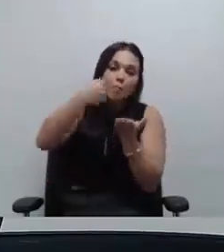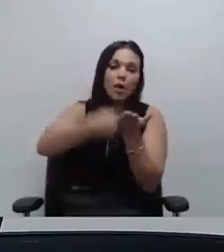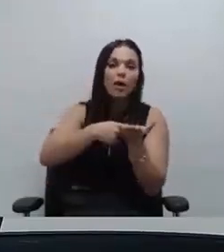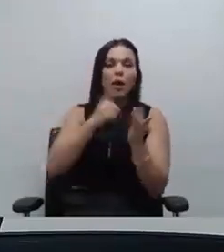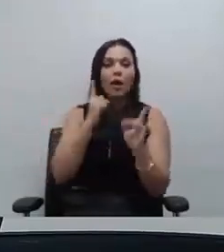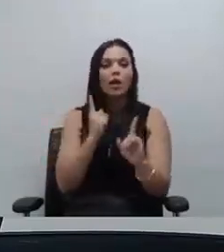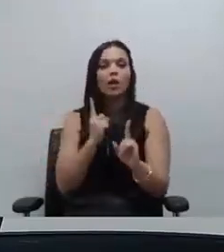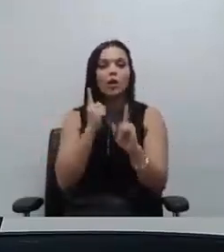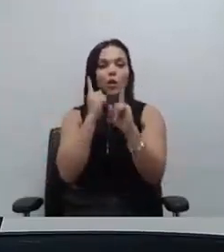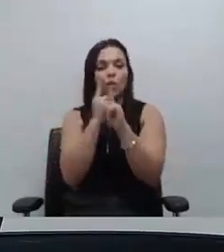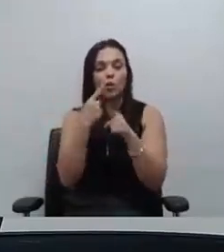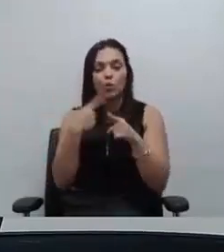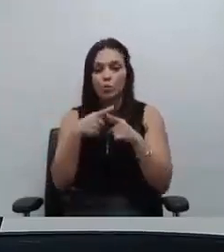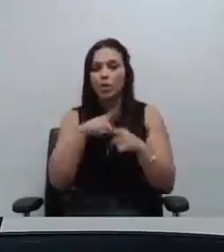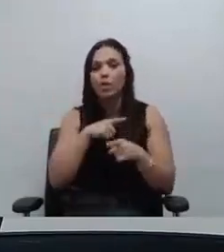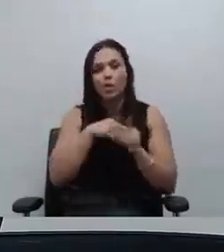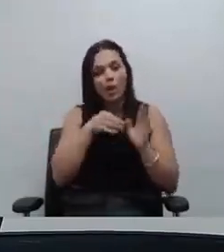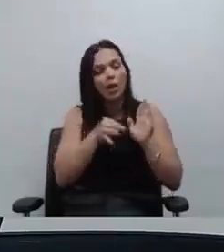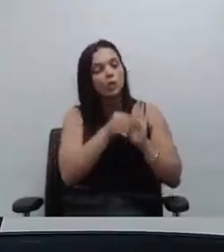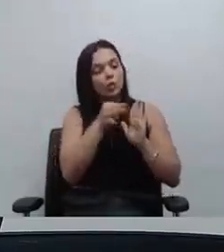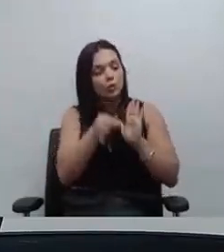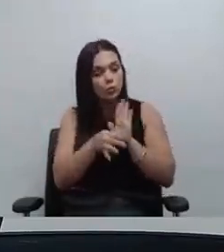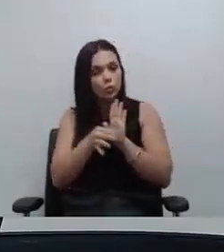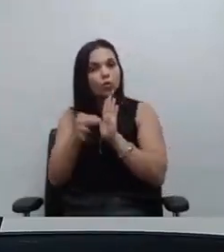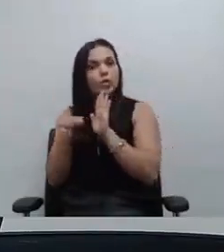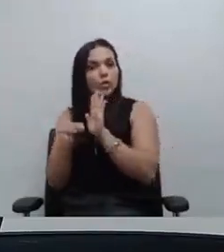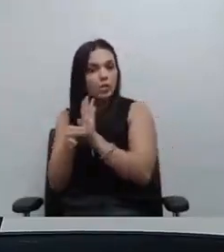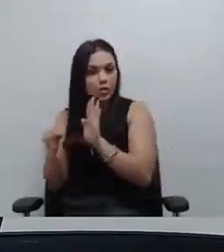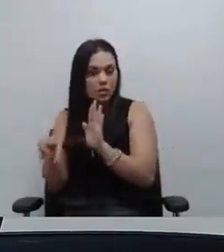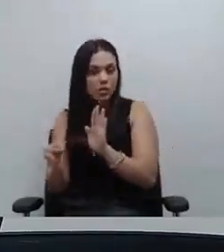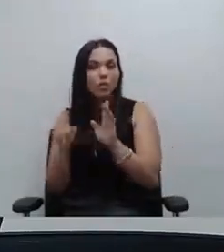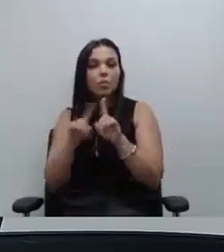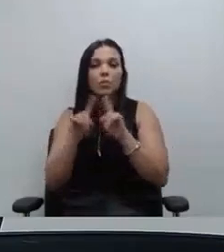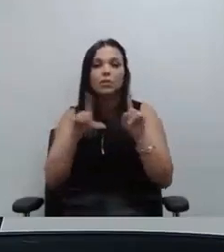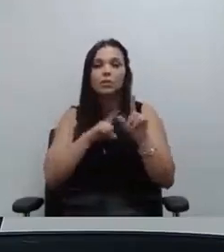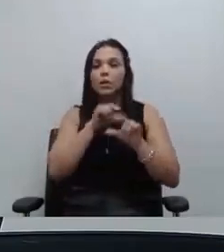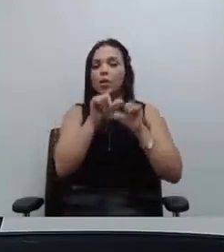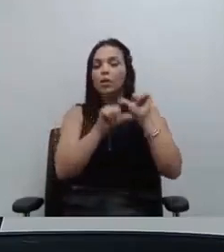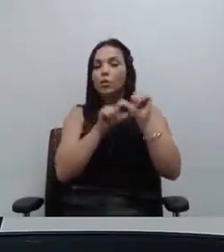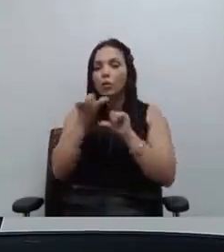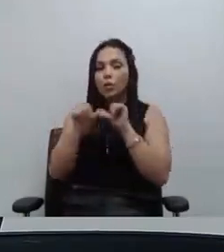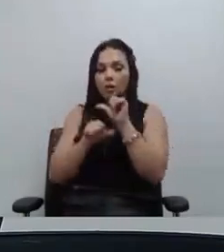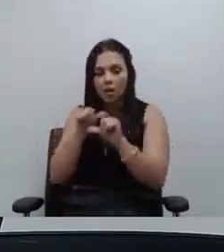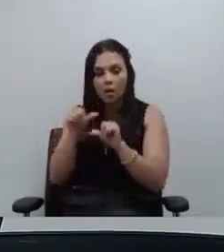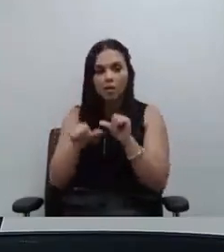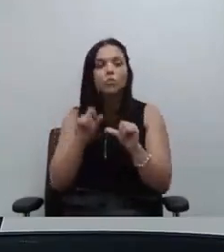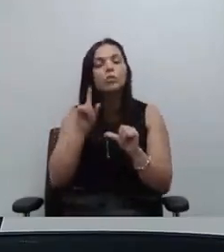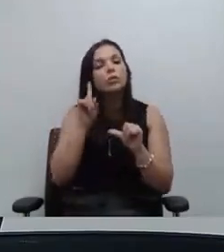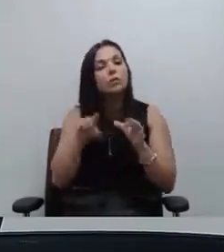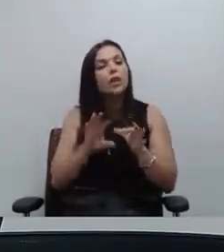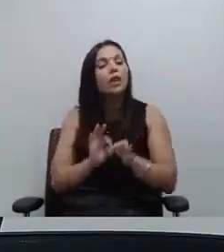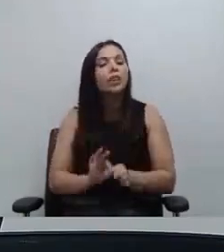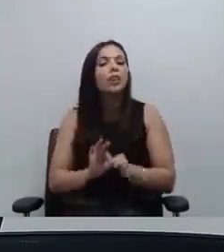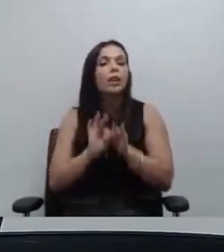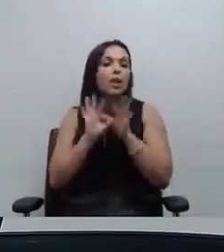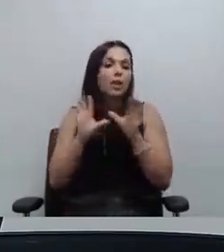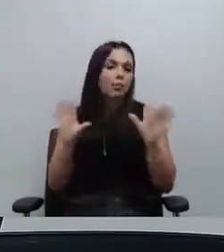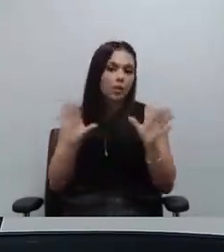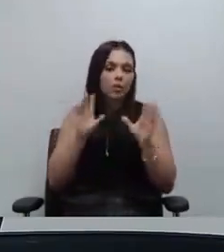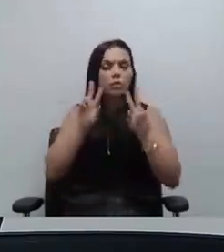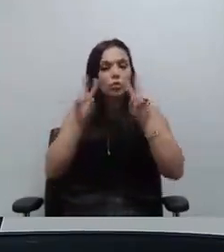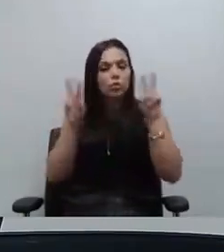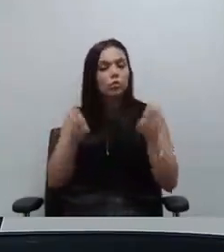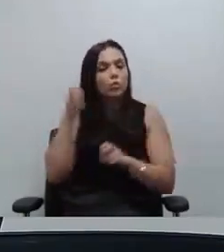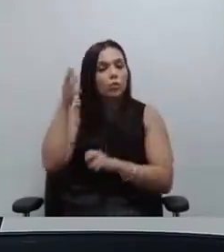parte dessas sugestões ou recomendações envolveriam alterações normativas ou das nossas deliberações sobre as